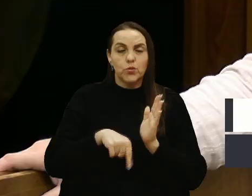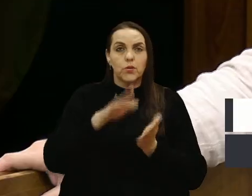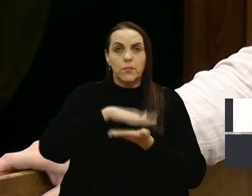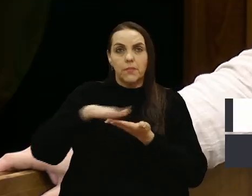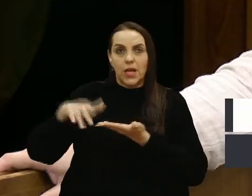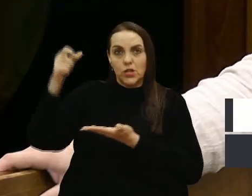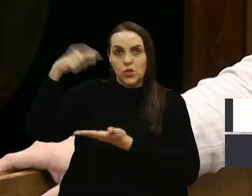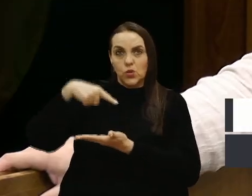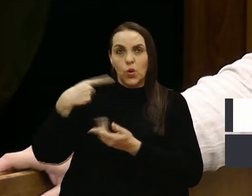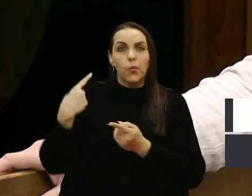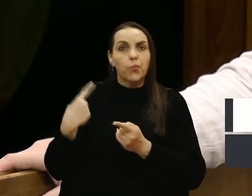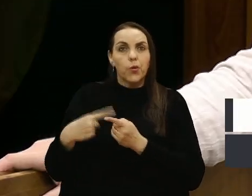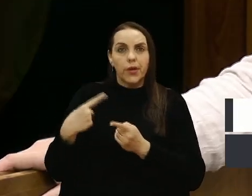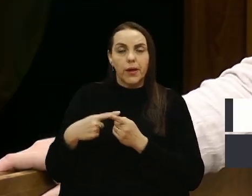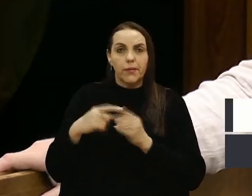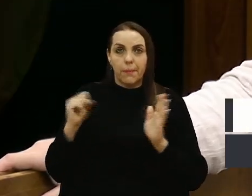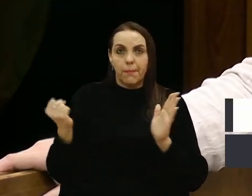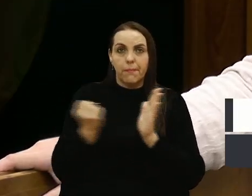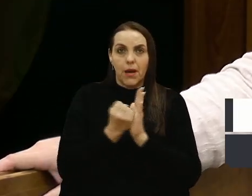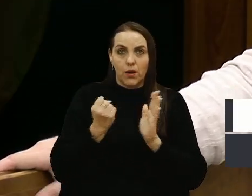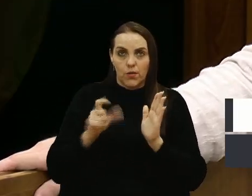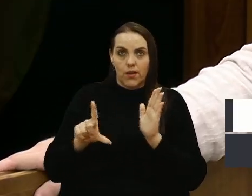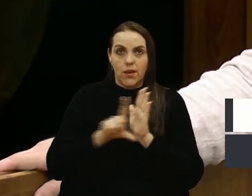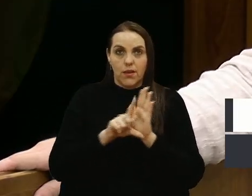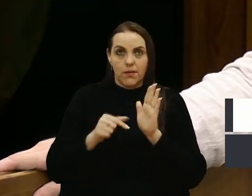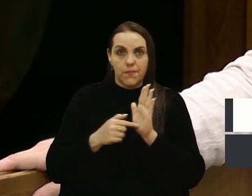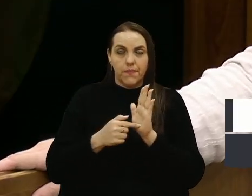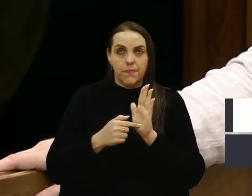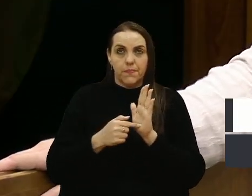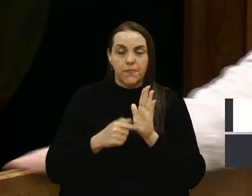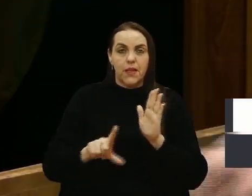deu por um marco legal, que é a Lei